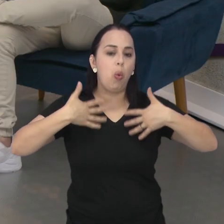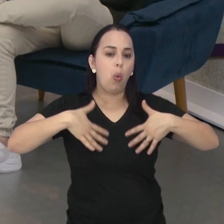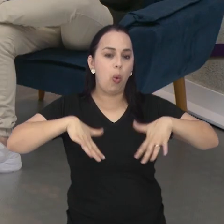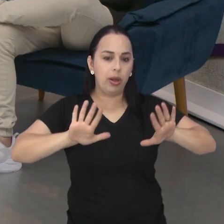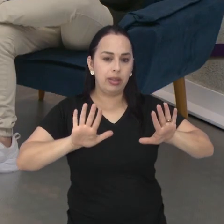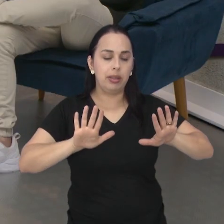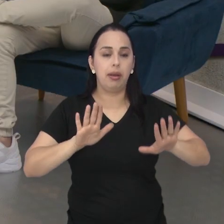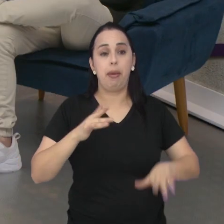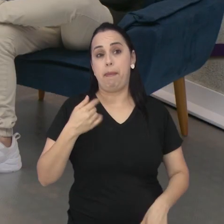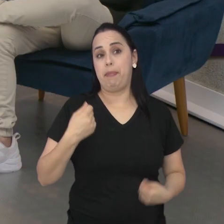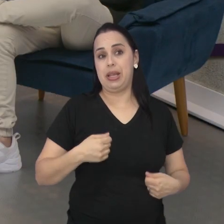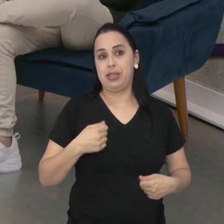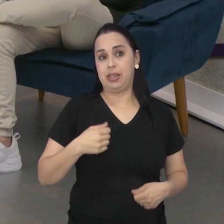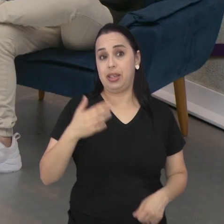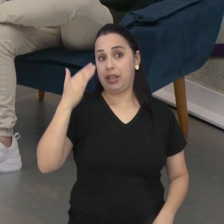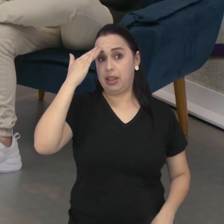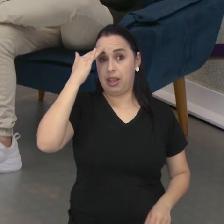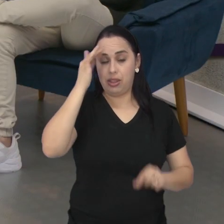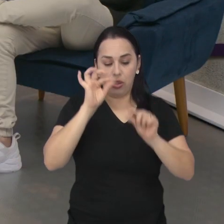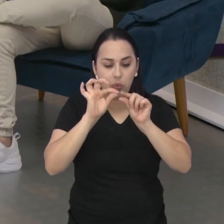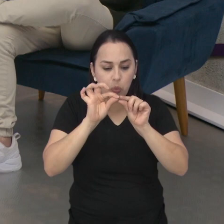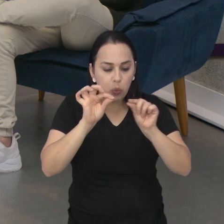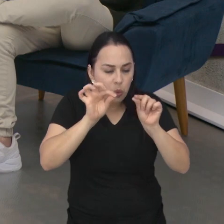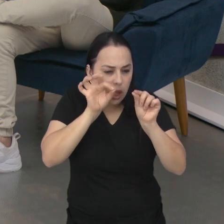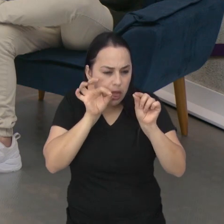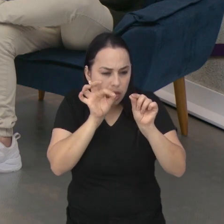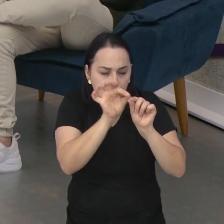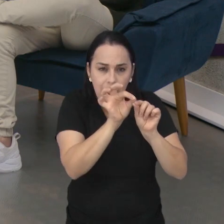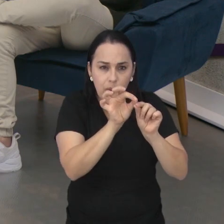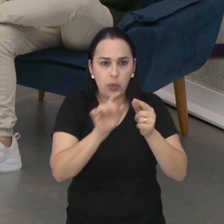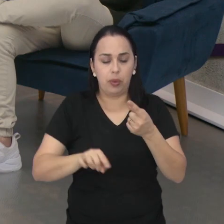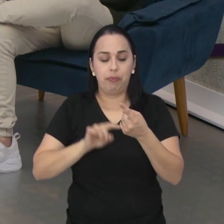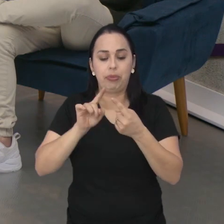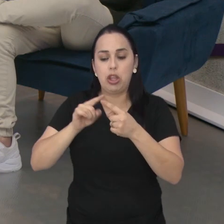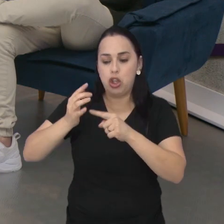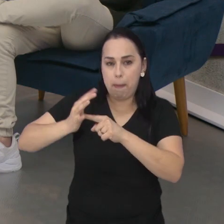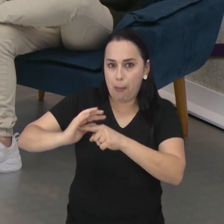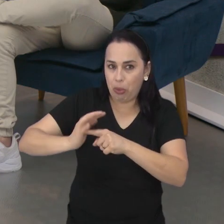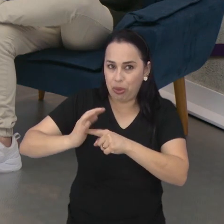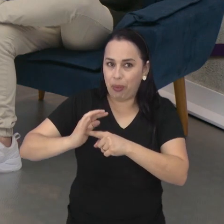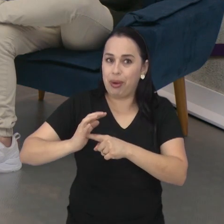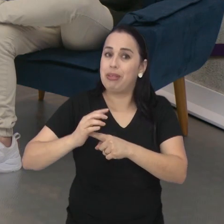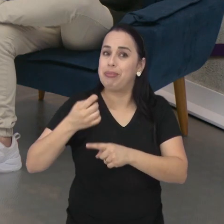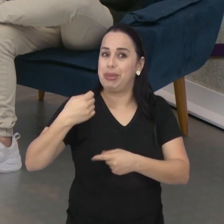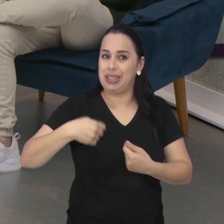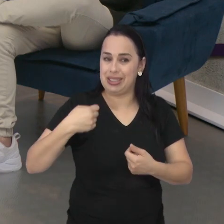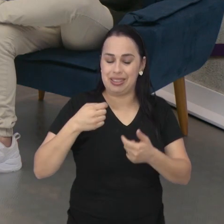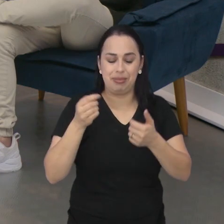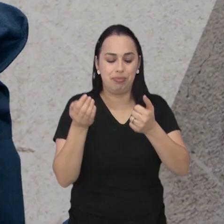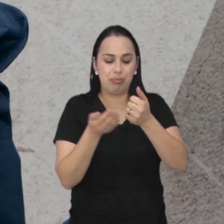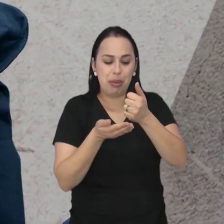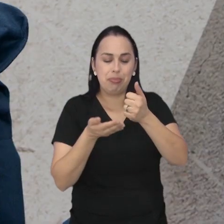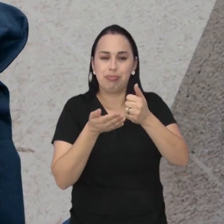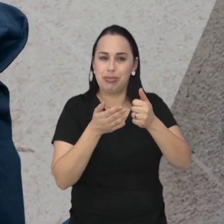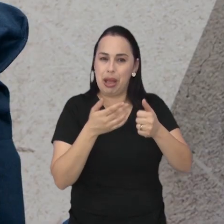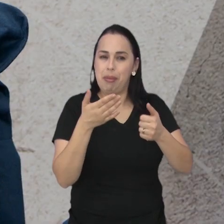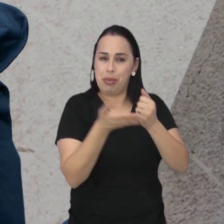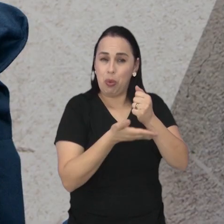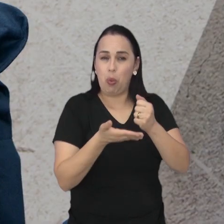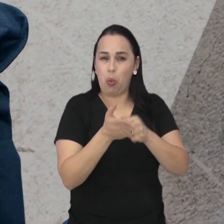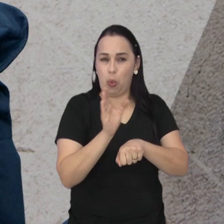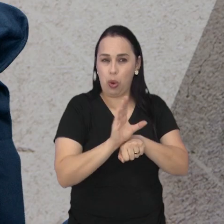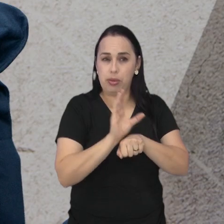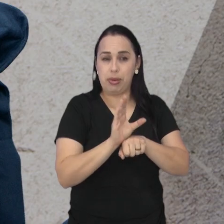A gente precisa entender um pouco de agulha, um pouco de máquina, né? São diversas partes assim que você precisa